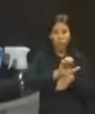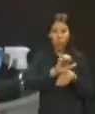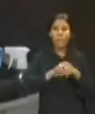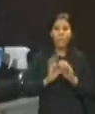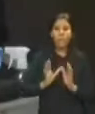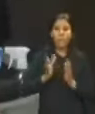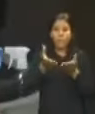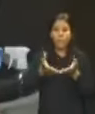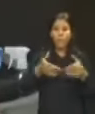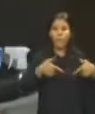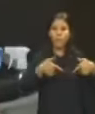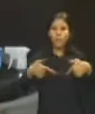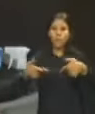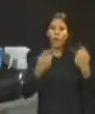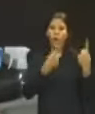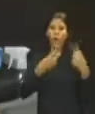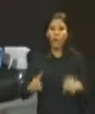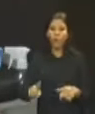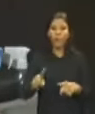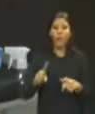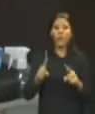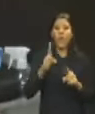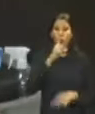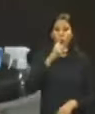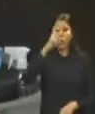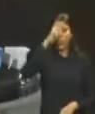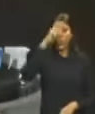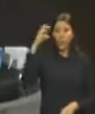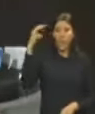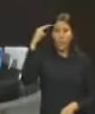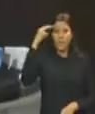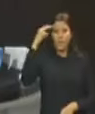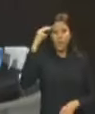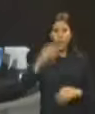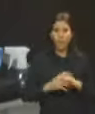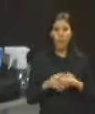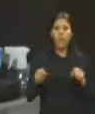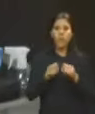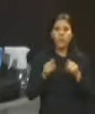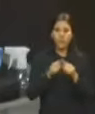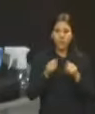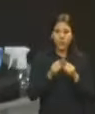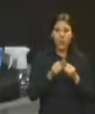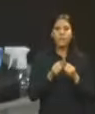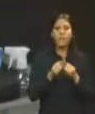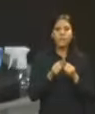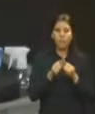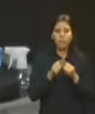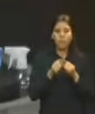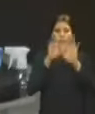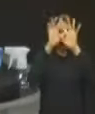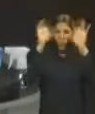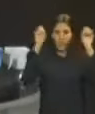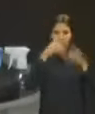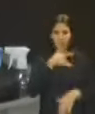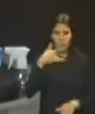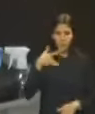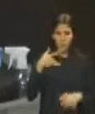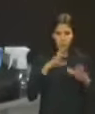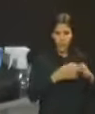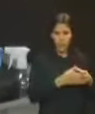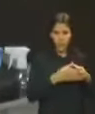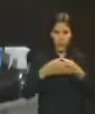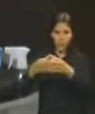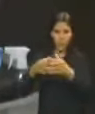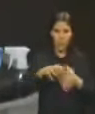Luta Antimanicomial, do Conselho, também presente esteve o Conselho Estadual de Saúde. Deputado, o senhor